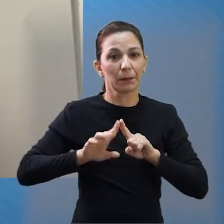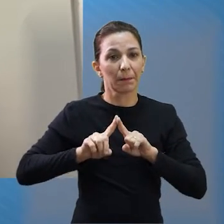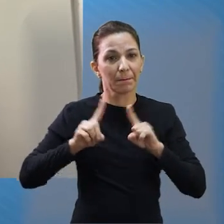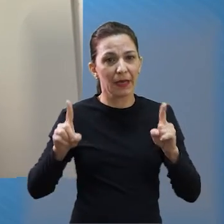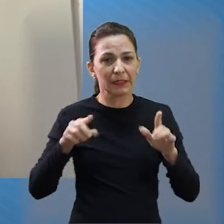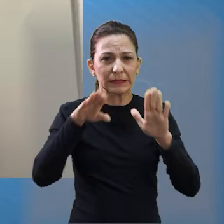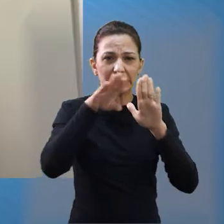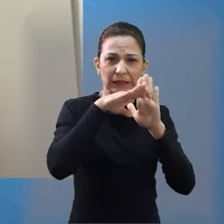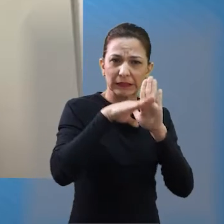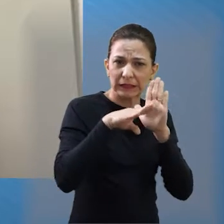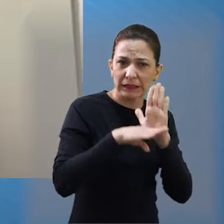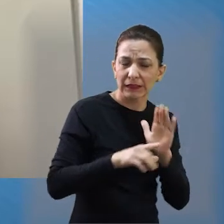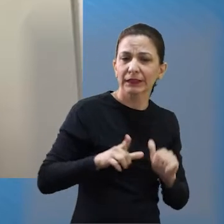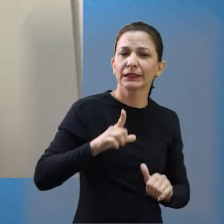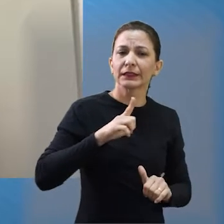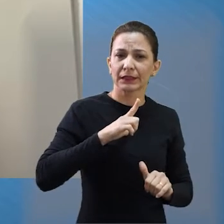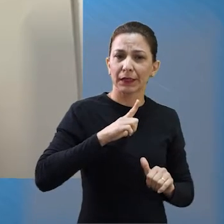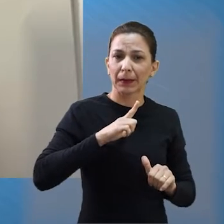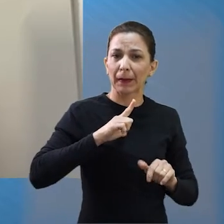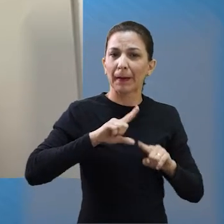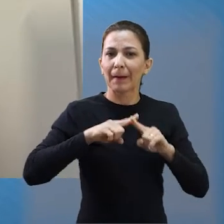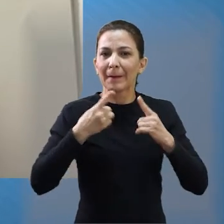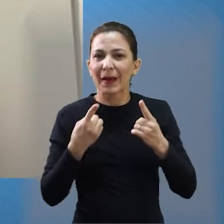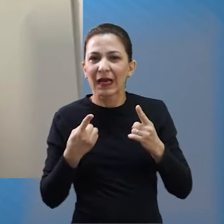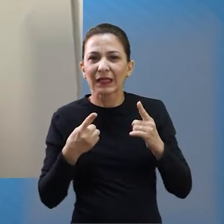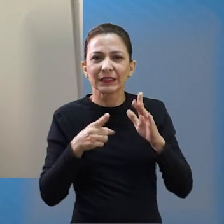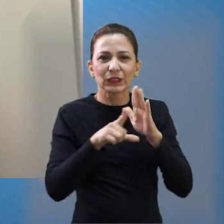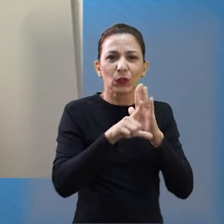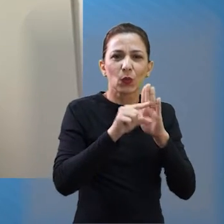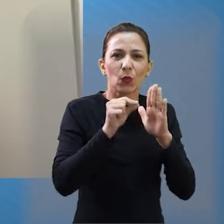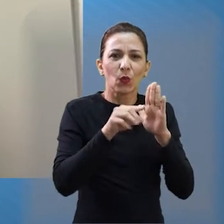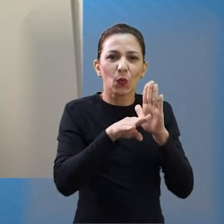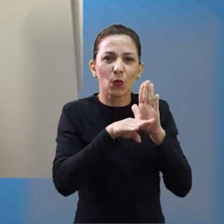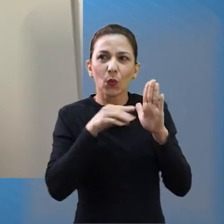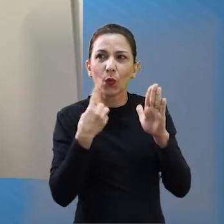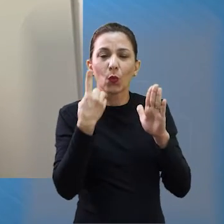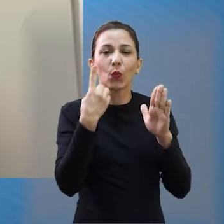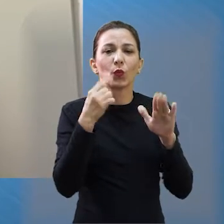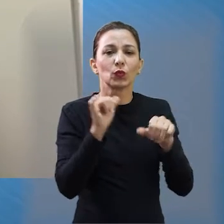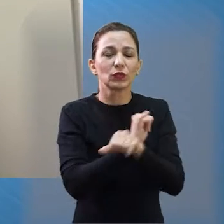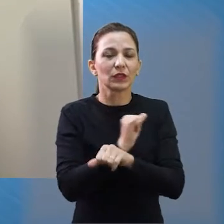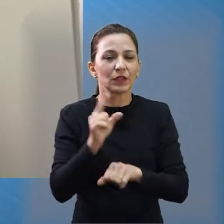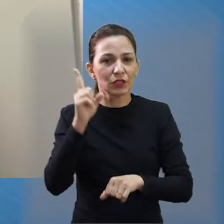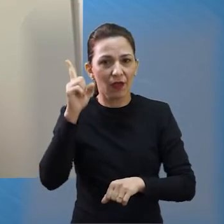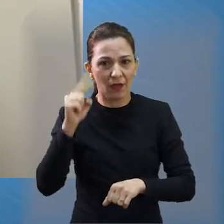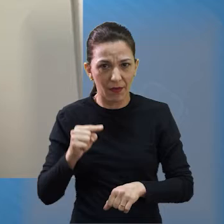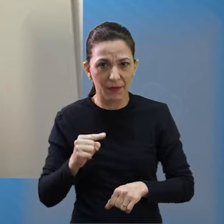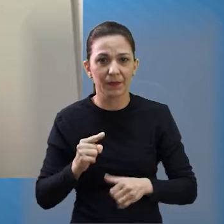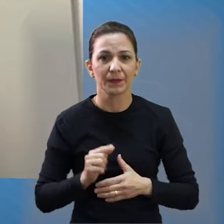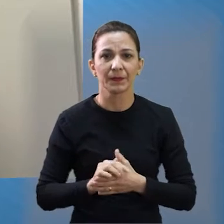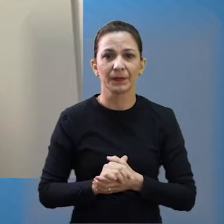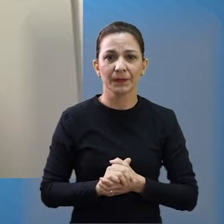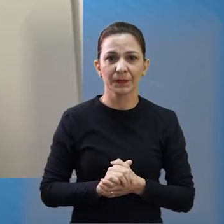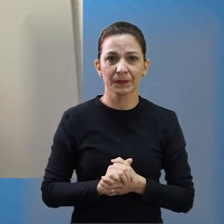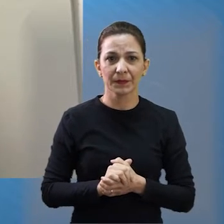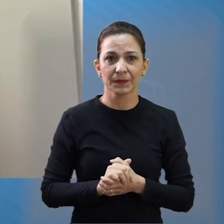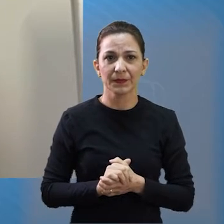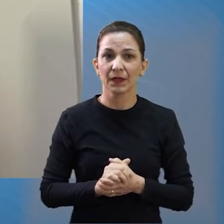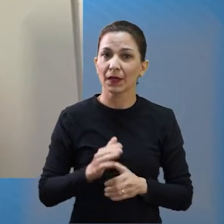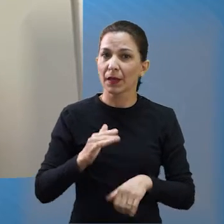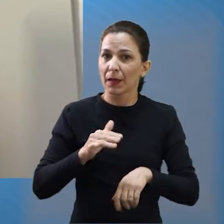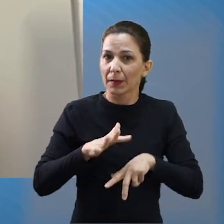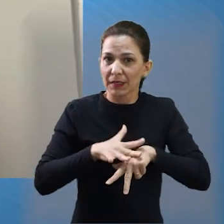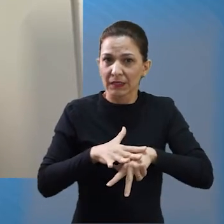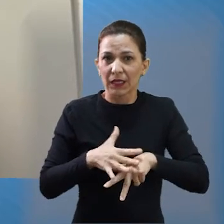possa entender que a cirurgia é um pilar muito importante, mas um pilar do tratamento da obesidade. Por quê? Porque o que a gente